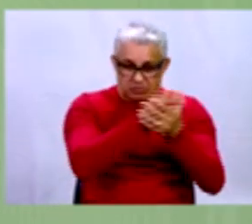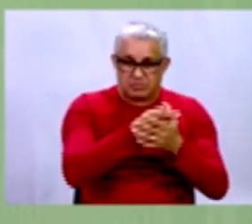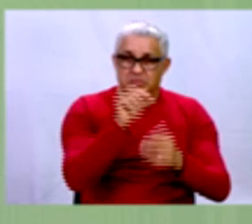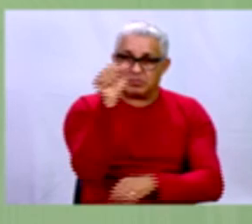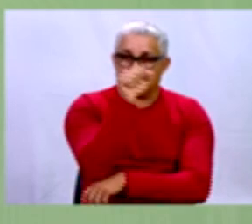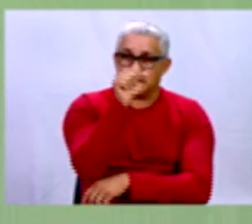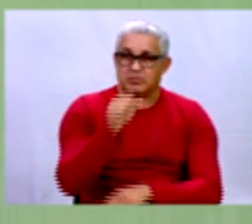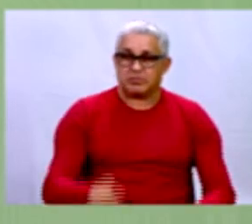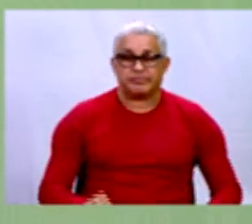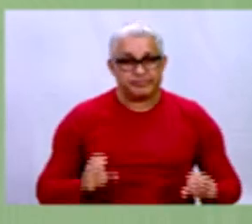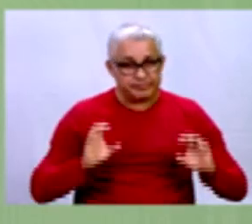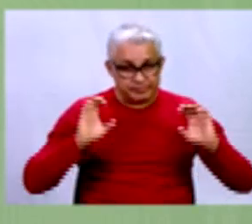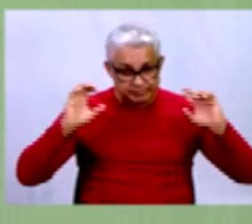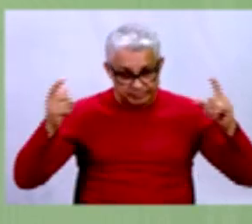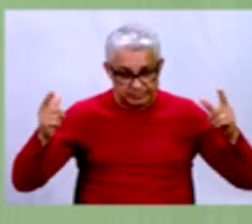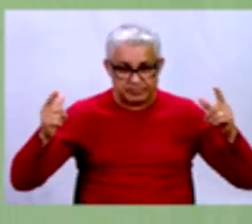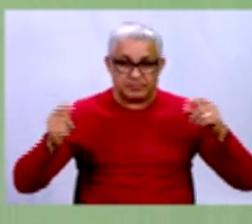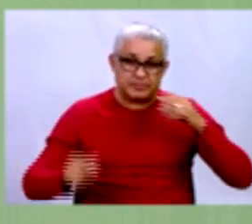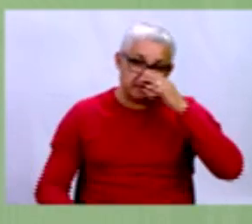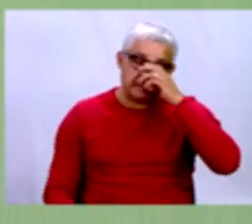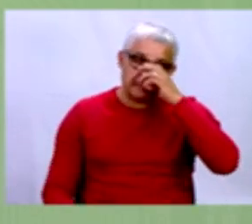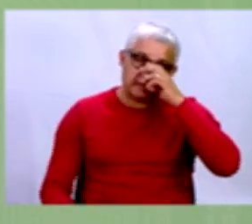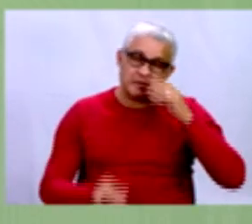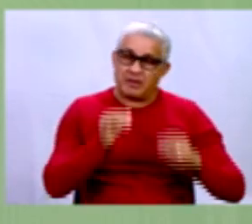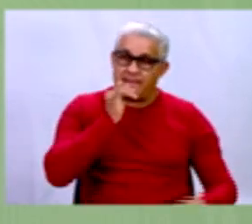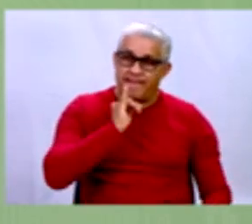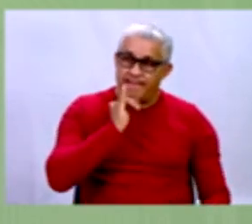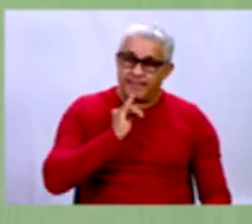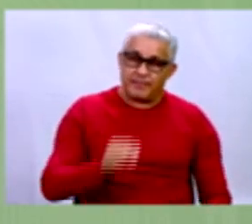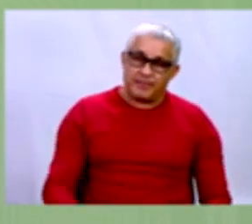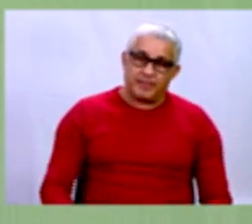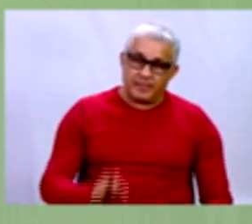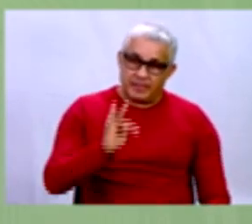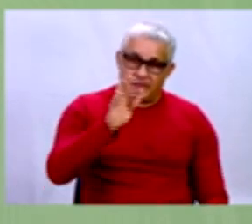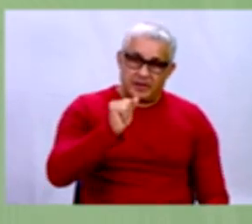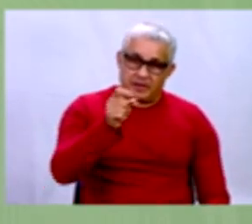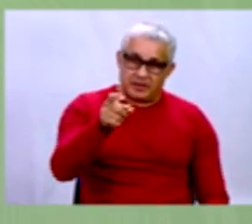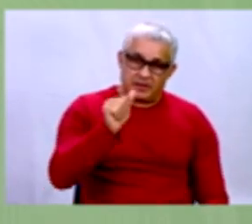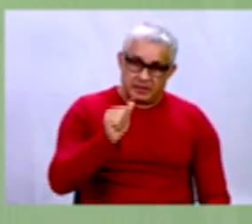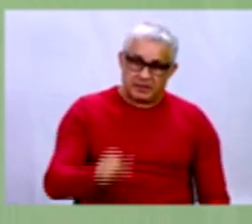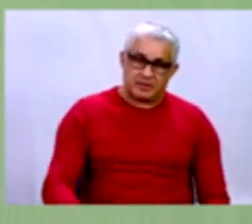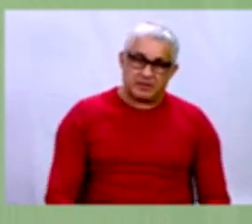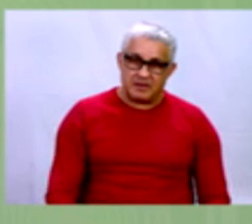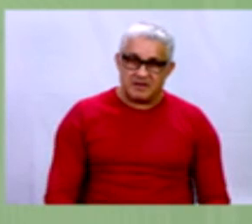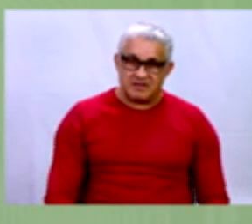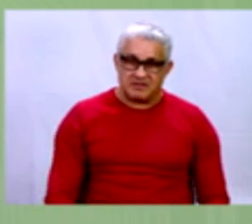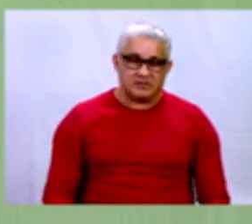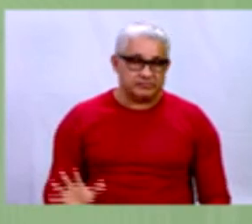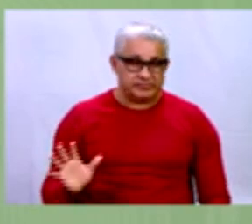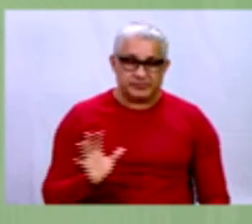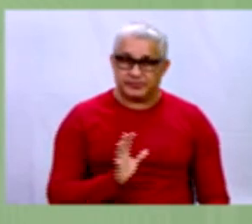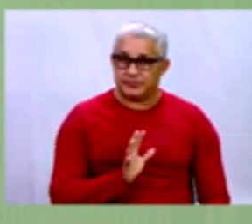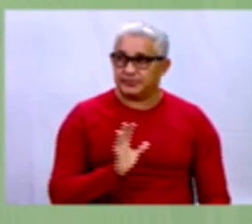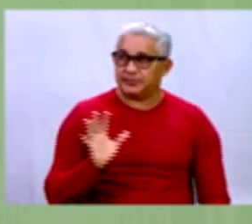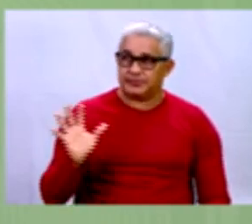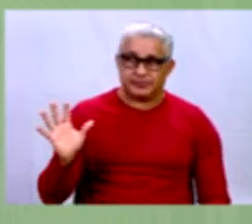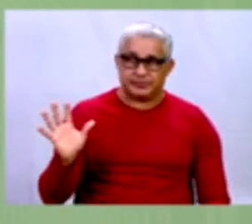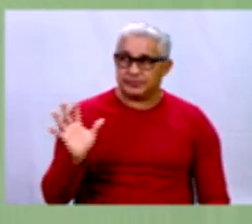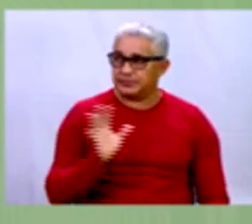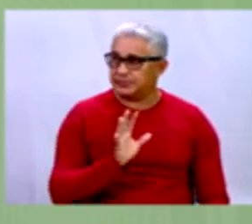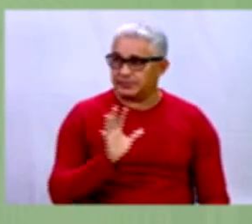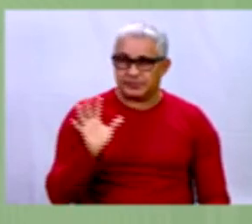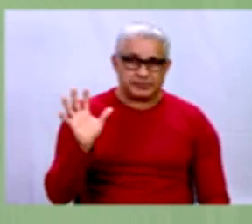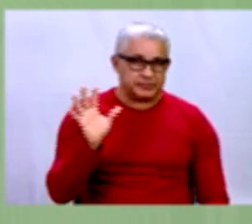carro. Logicamente que nesse exemplo aqui, no caso da taxa, ela foi um pouco mais alta, a gente não consegue